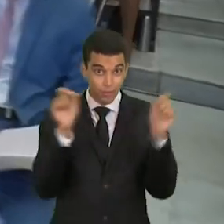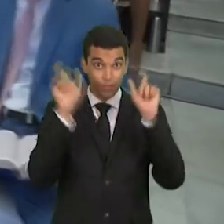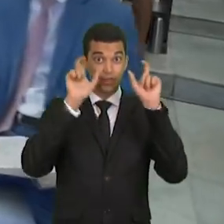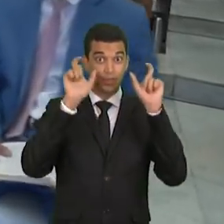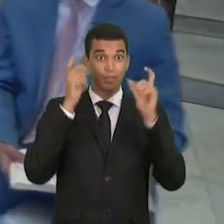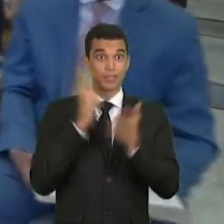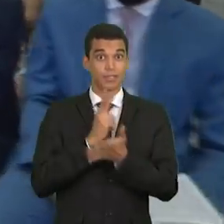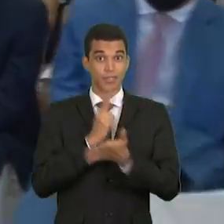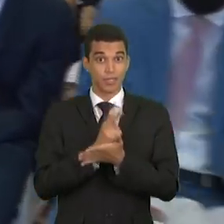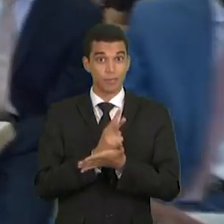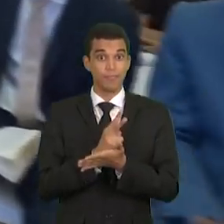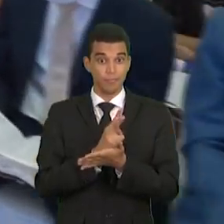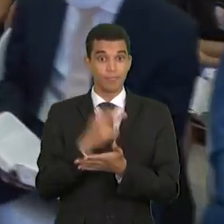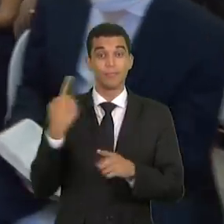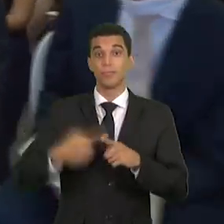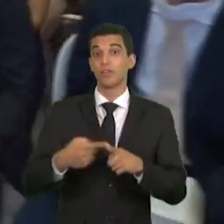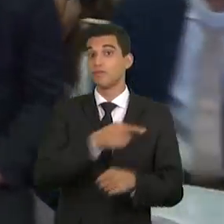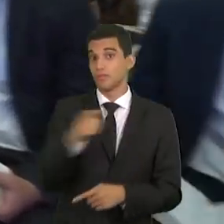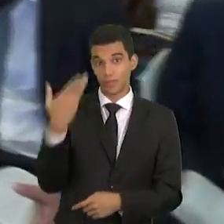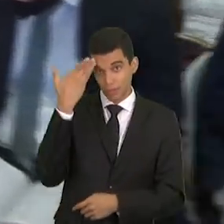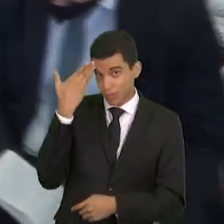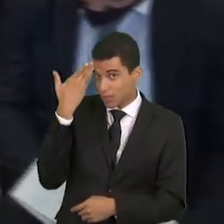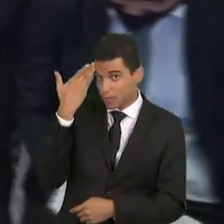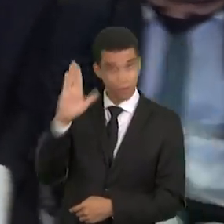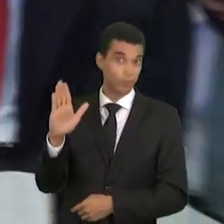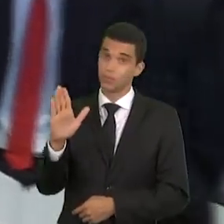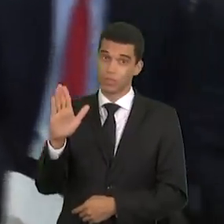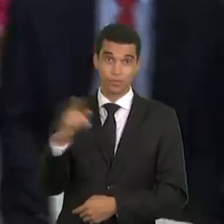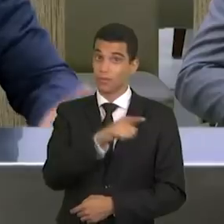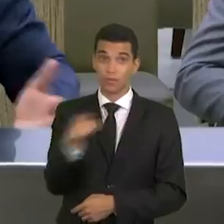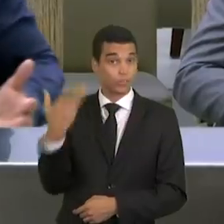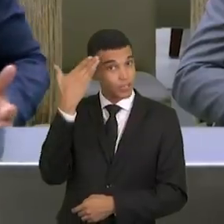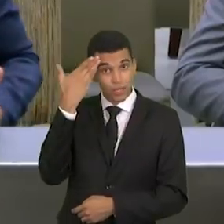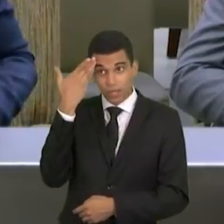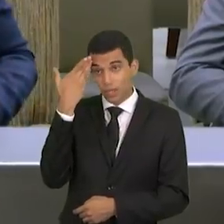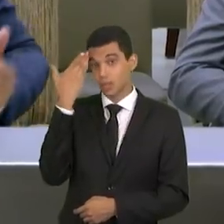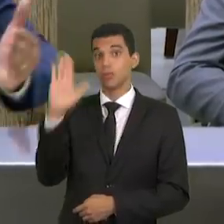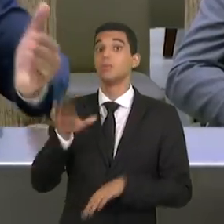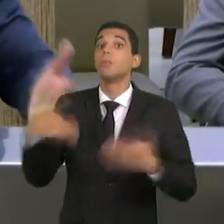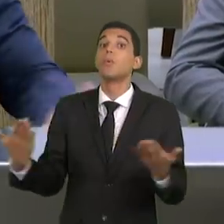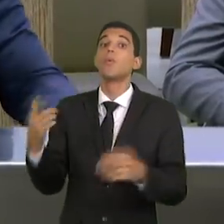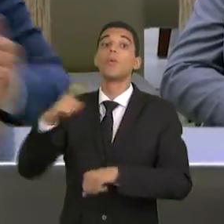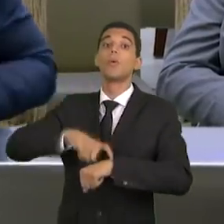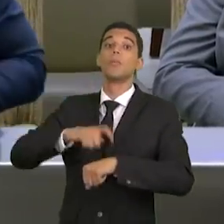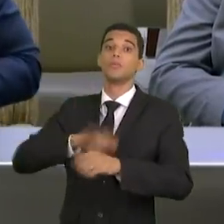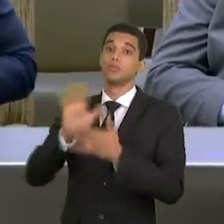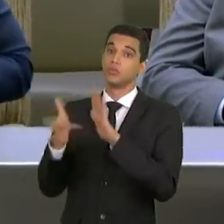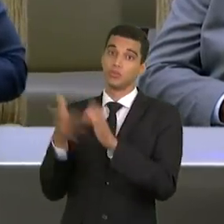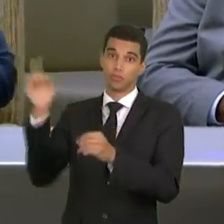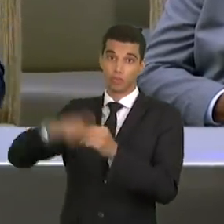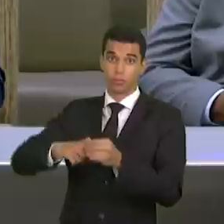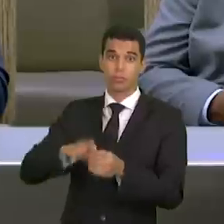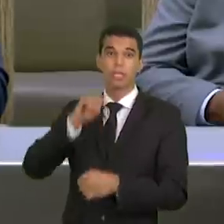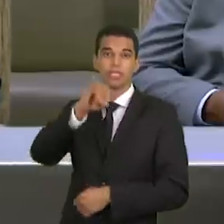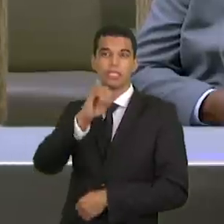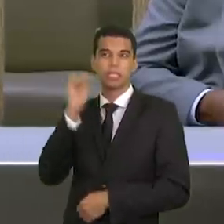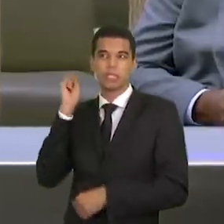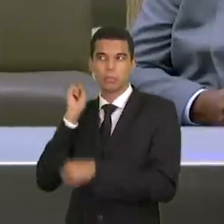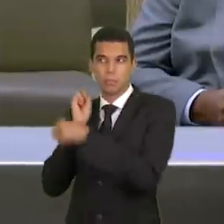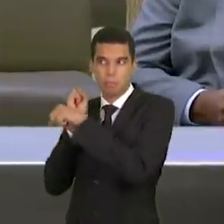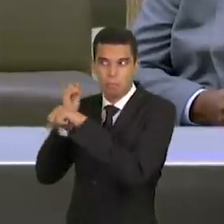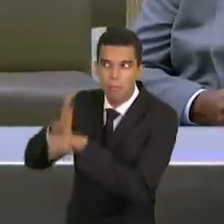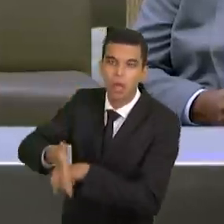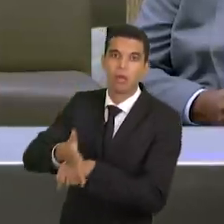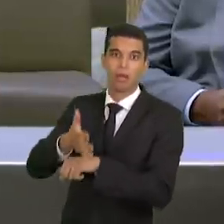Se à tarde, se à meia-noite, se ao cantar do galo, se pela manhã. Para que vindo